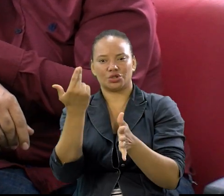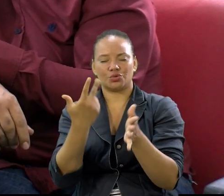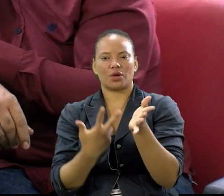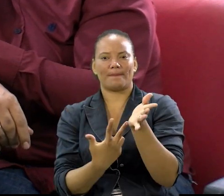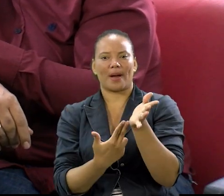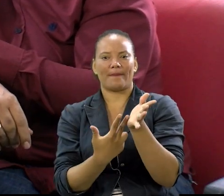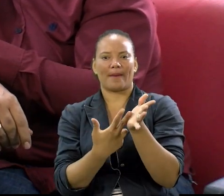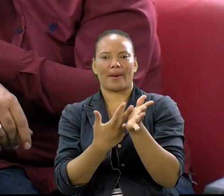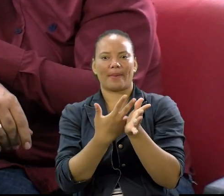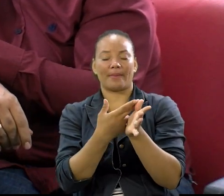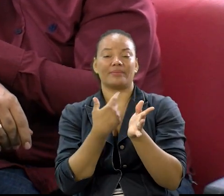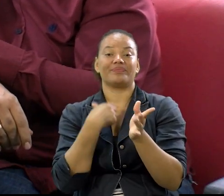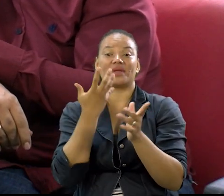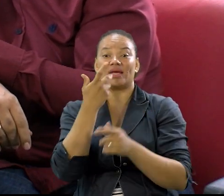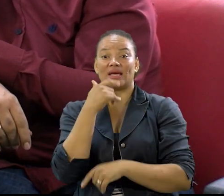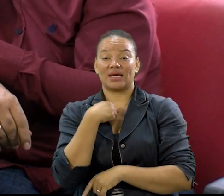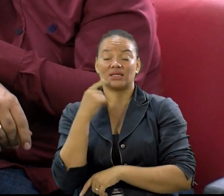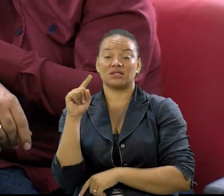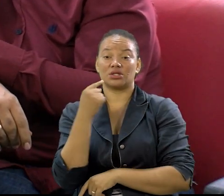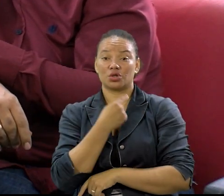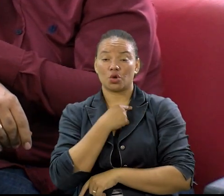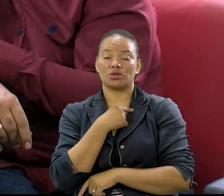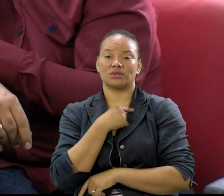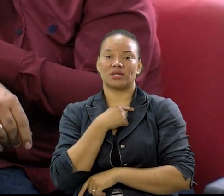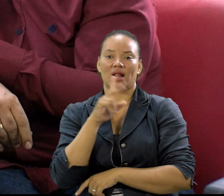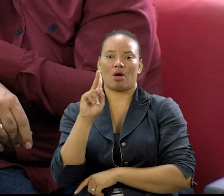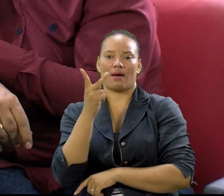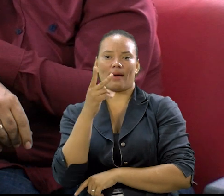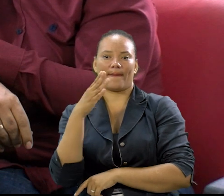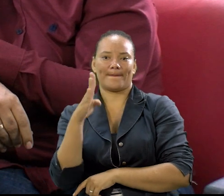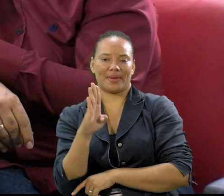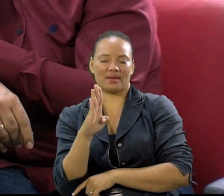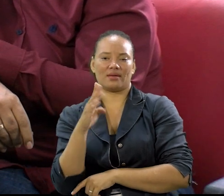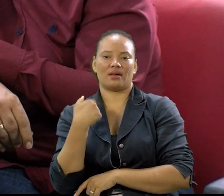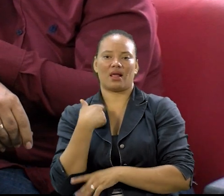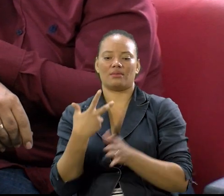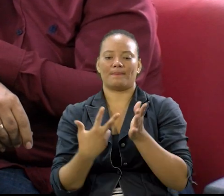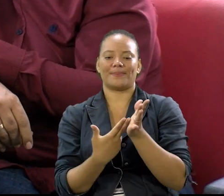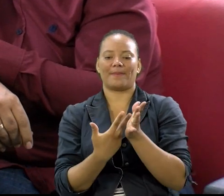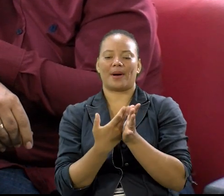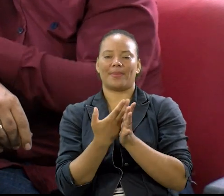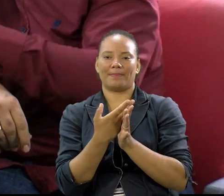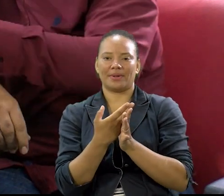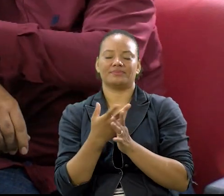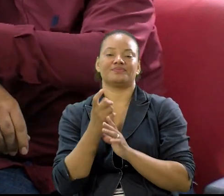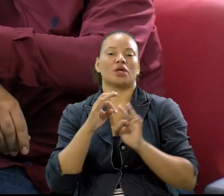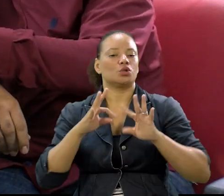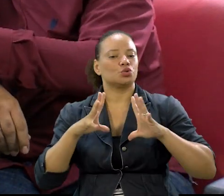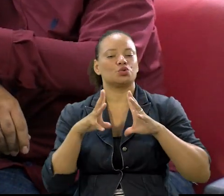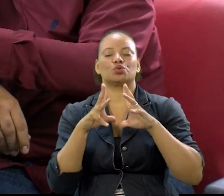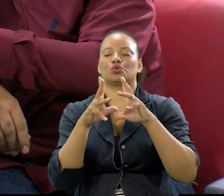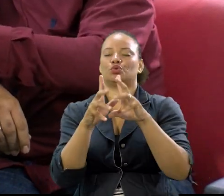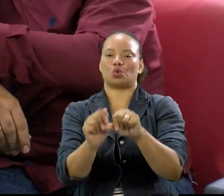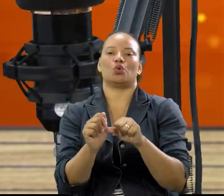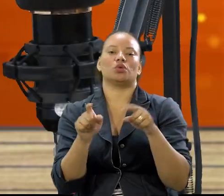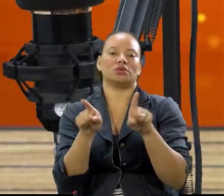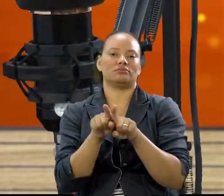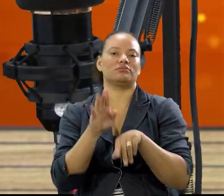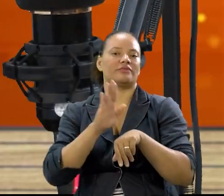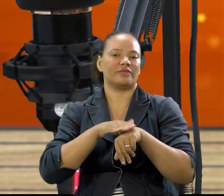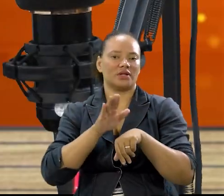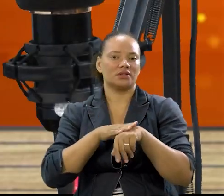né que hoje a gente as crianças nossas são operadas no HB né Nós somos nós temos esse todas as crianças todas as